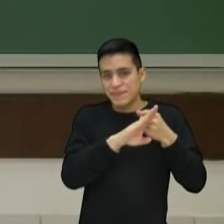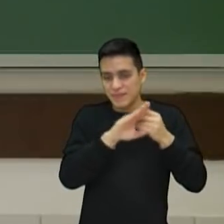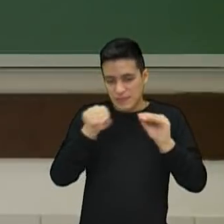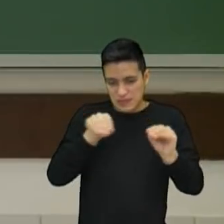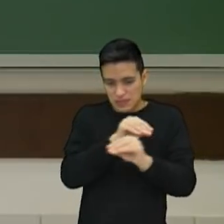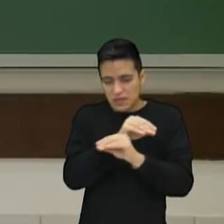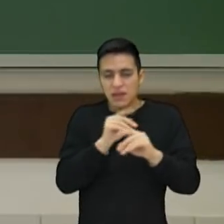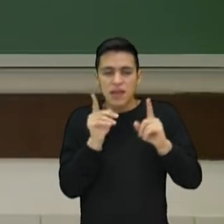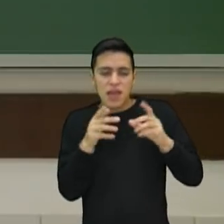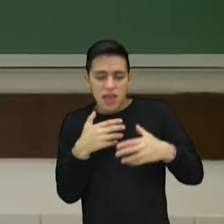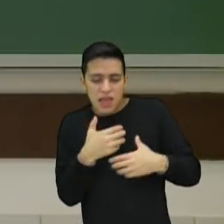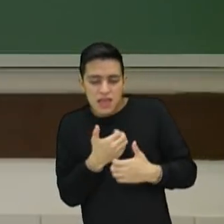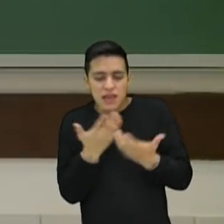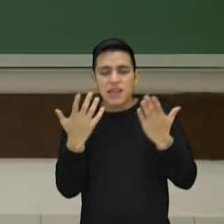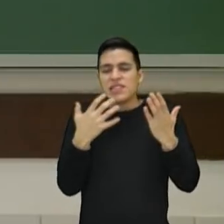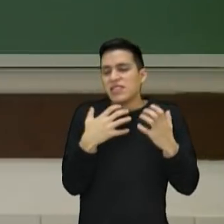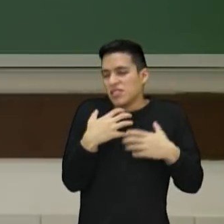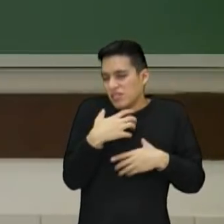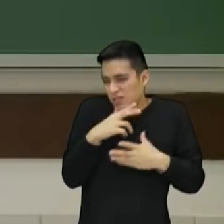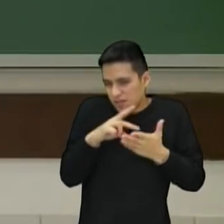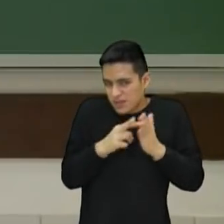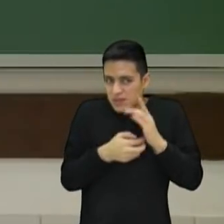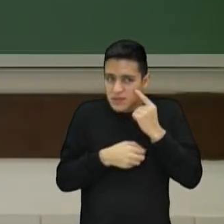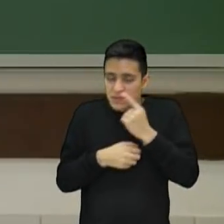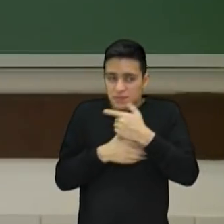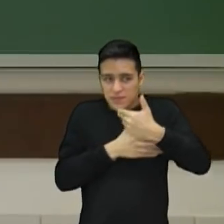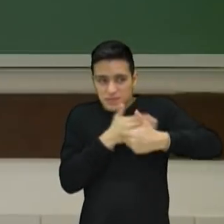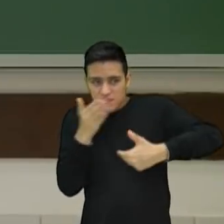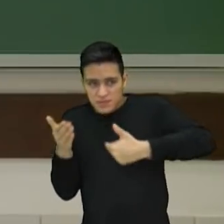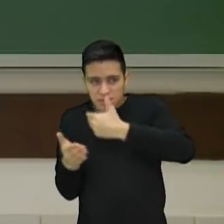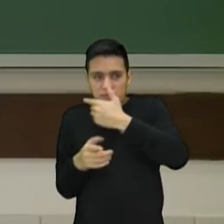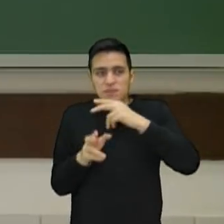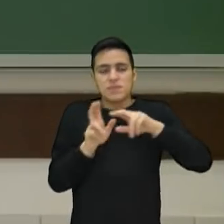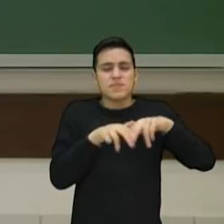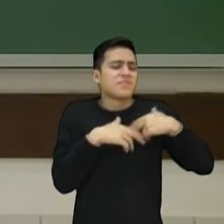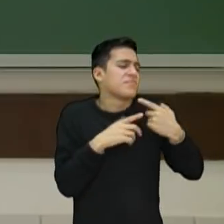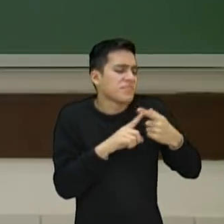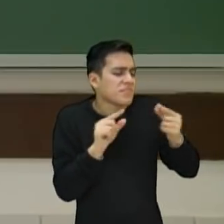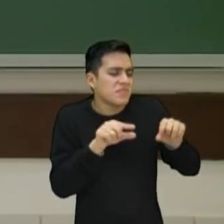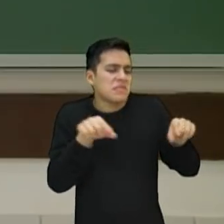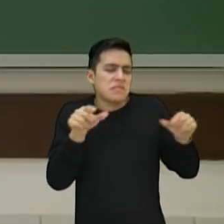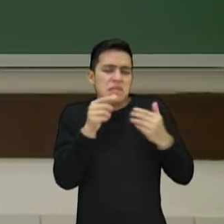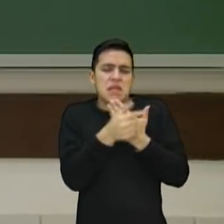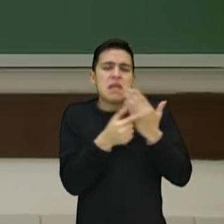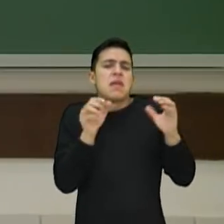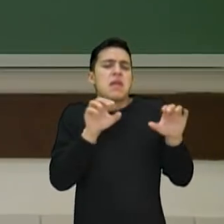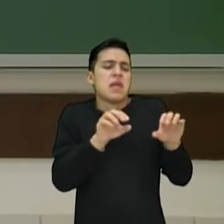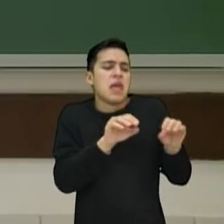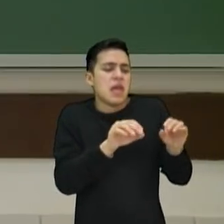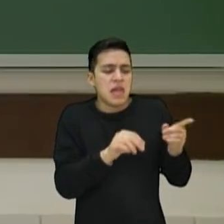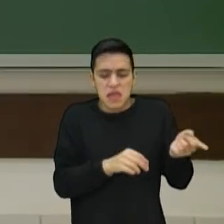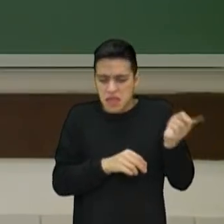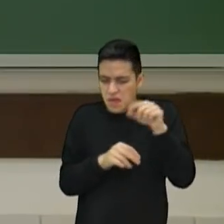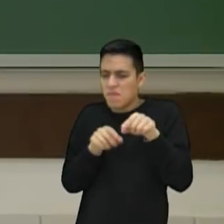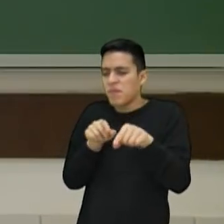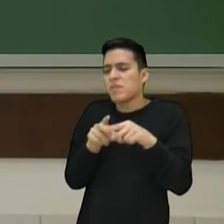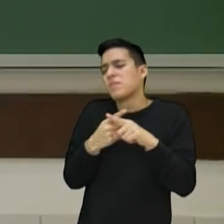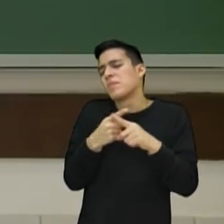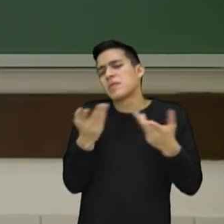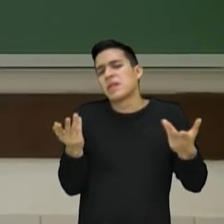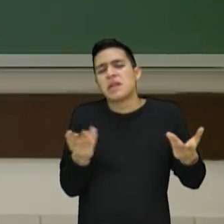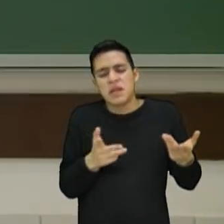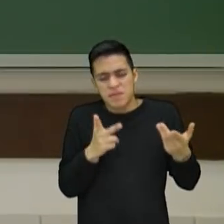sentido. Aqui está a elipse dele. Olha a progressão. Por que ele fez isso, professor? Por que o autor usou educar e colocou um ponto final aqui?